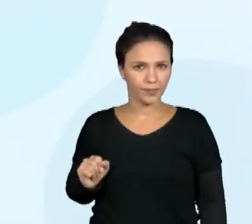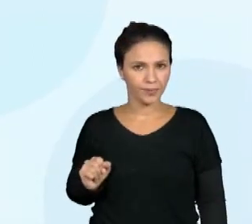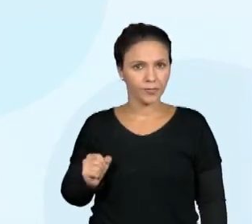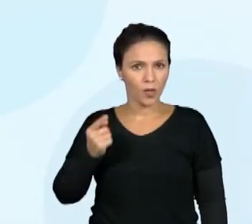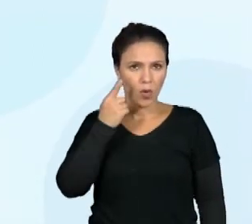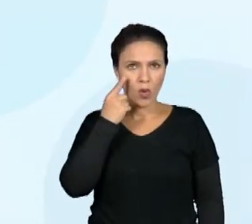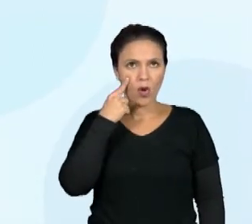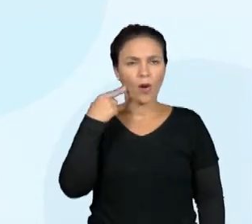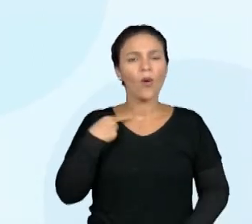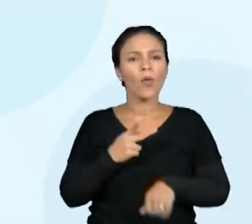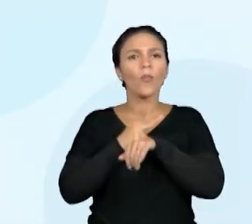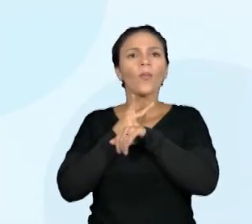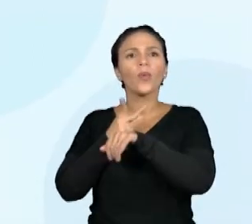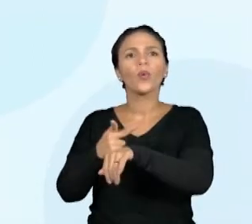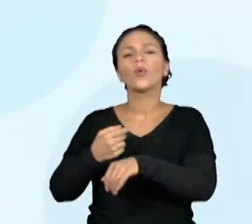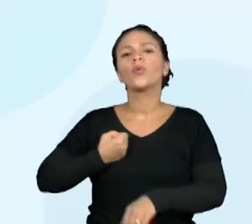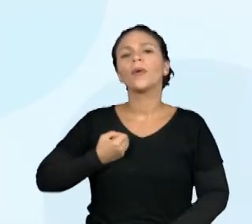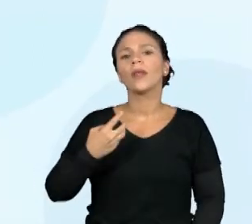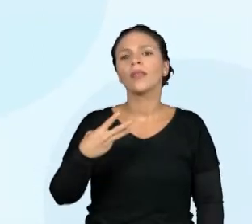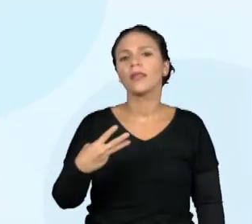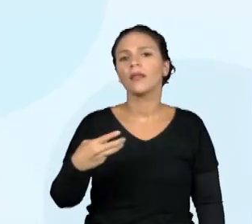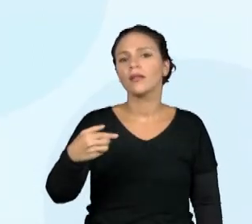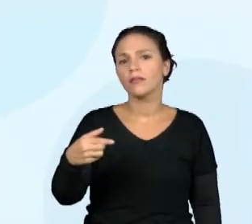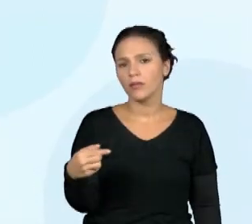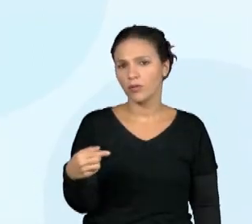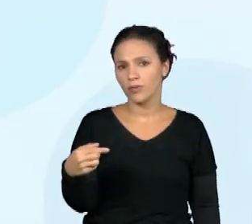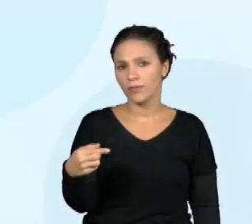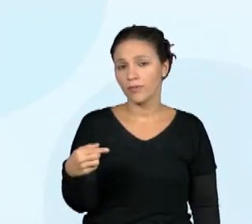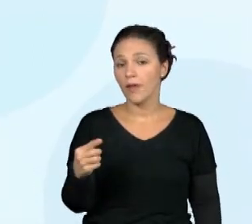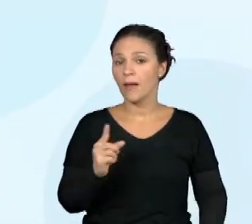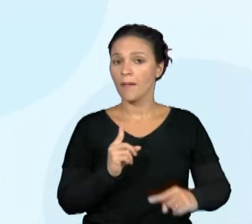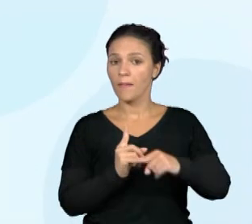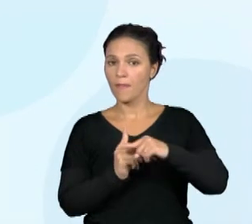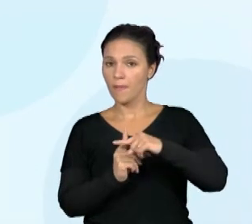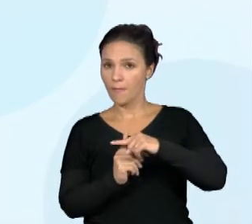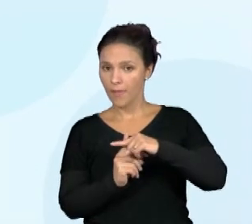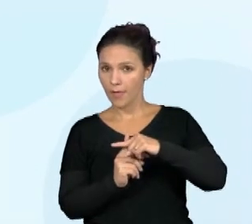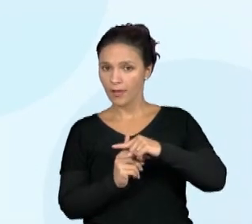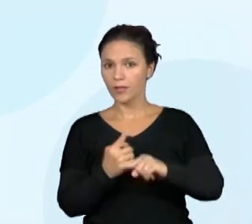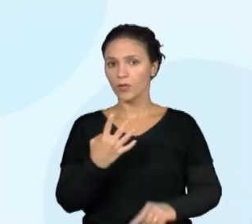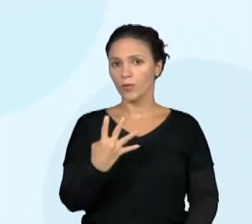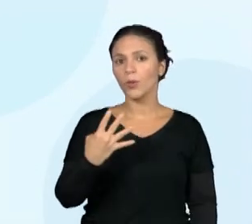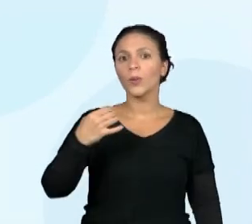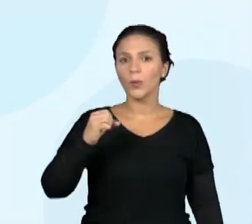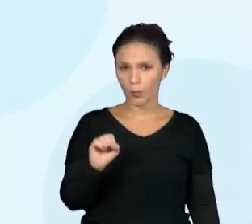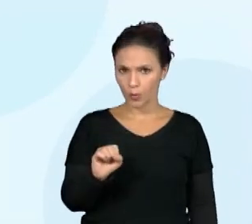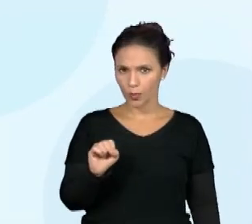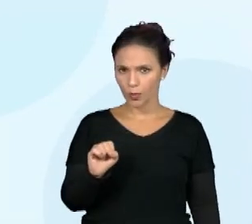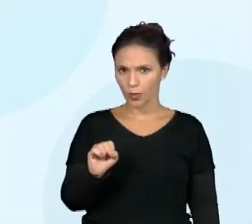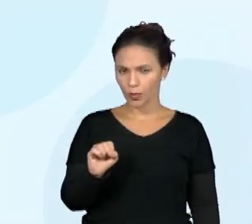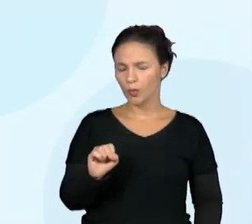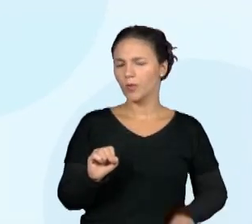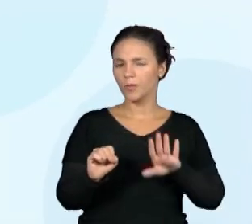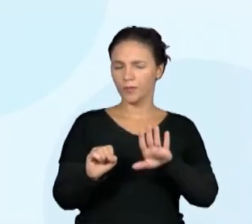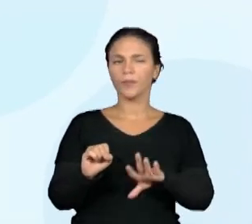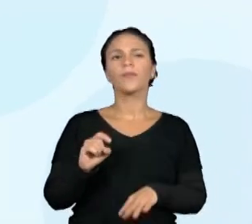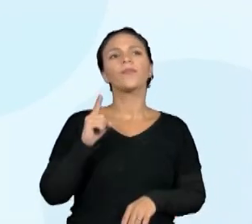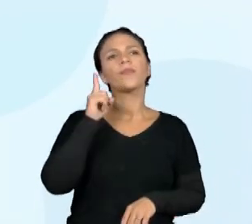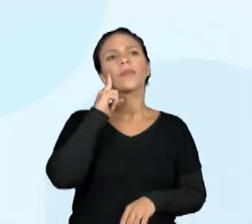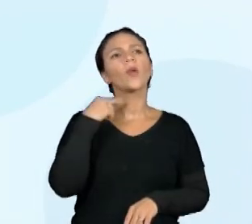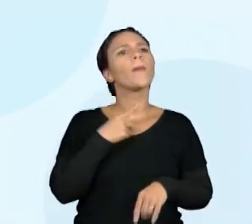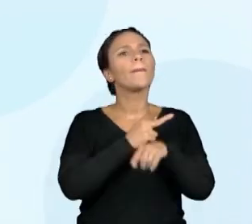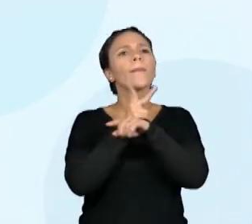utilizar 37 mais 48, tá? Então, eu vou localizar aqui o